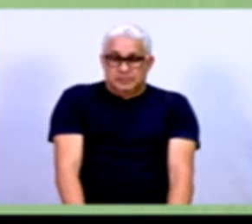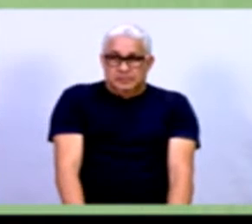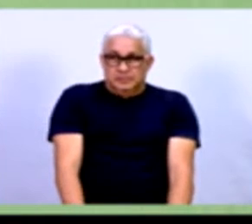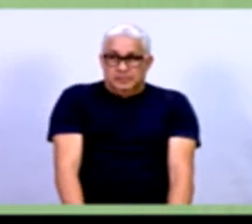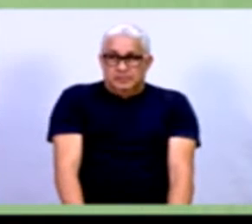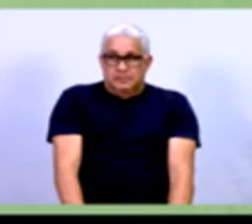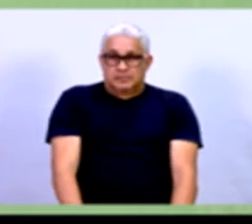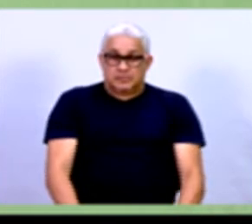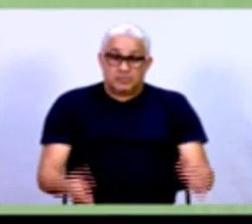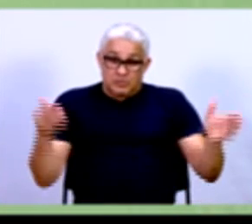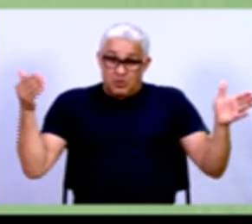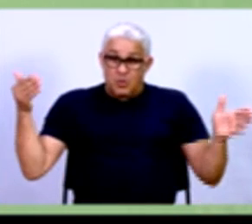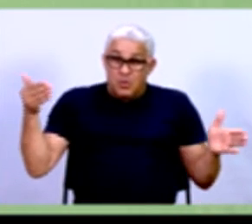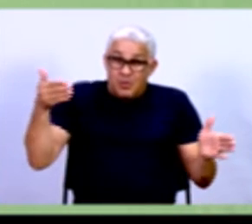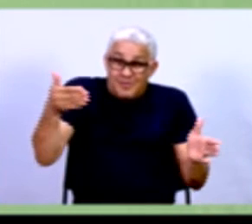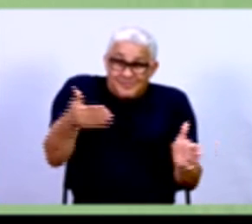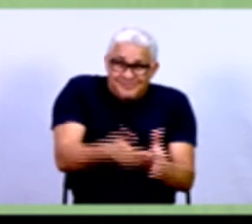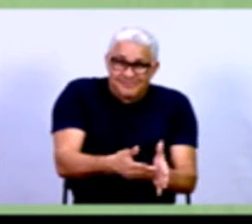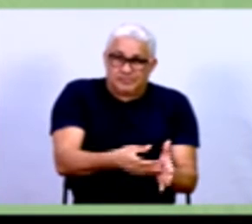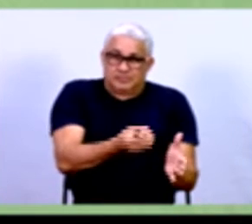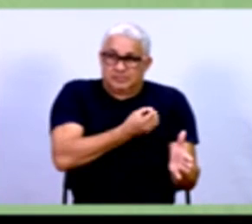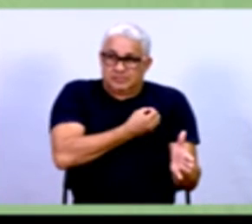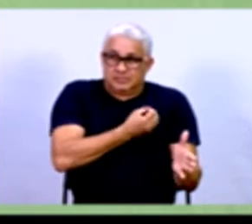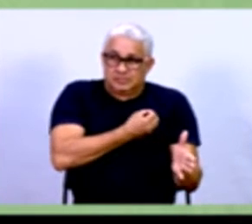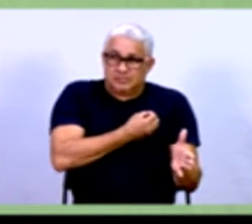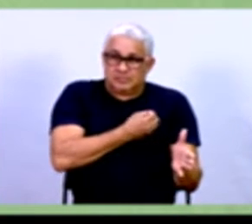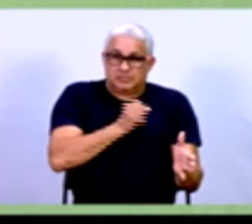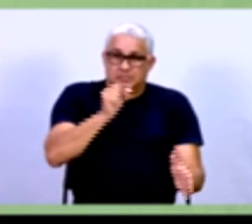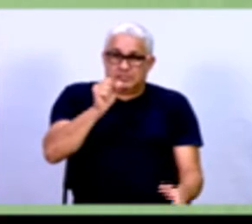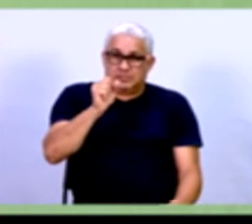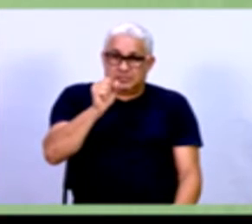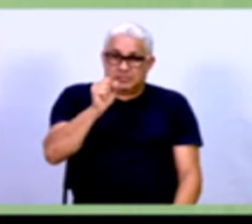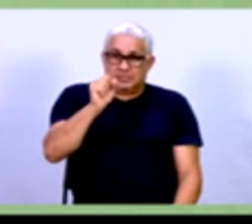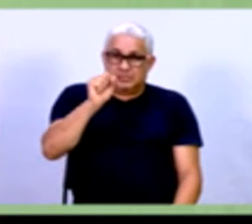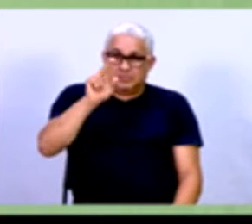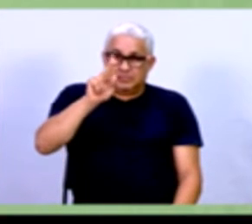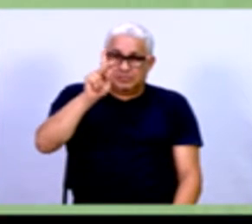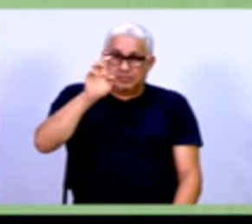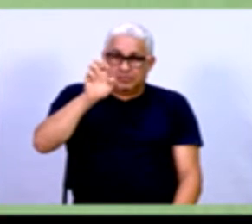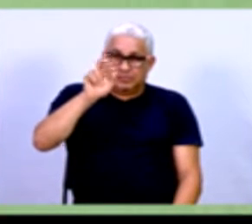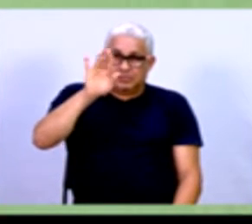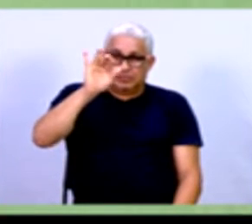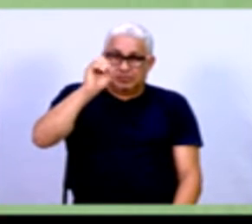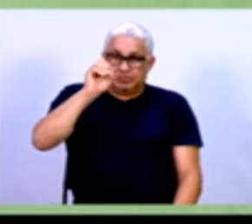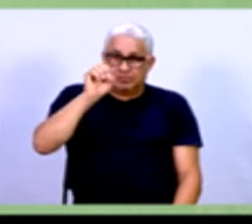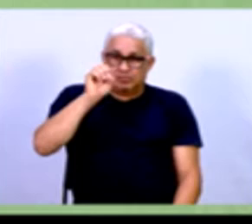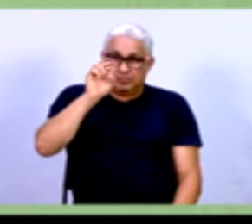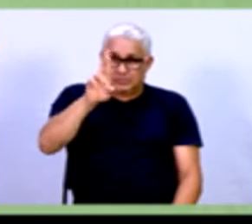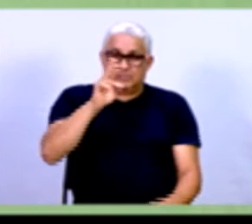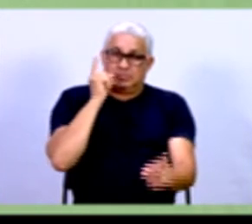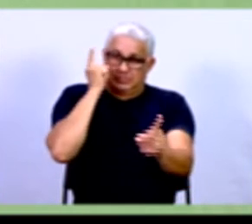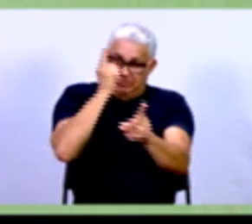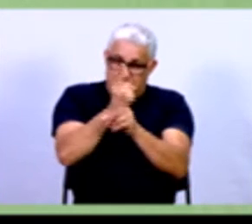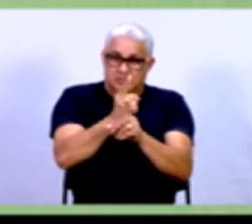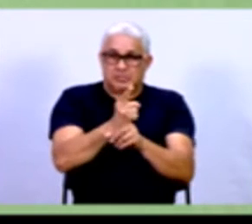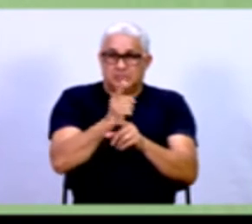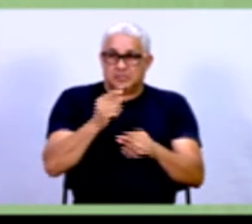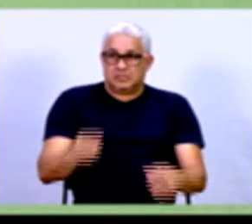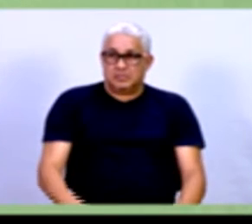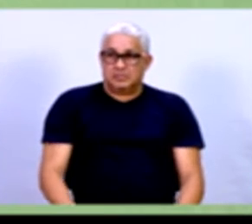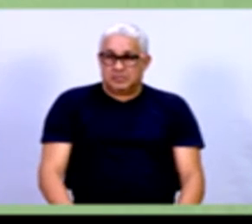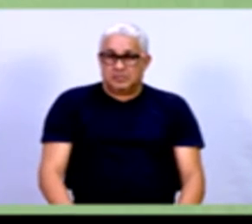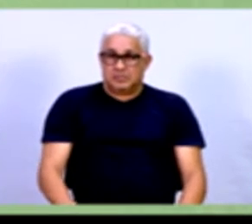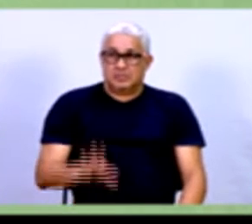Definir o último número aqui, é o nosso limite superior da classe, a gente vai pegar o nosso intervalo de classe, que é